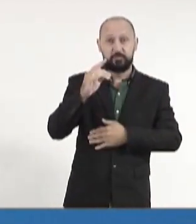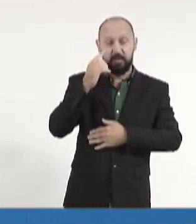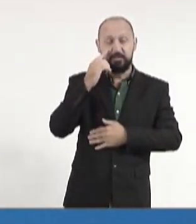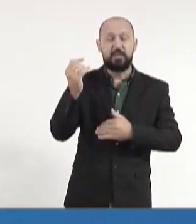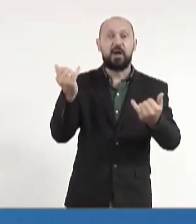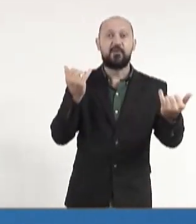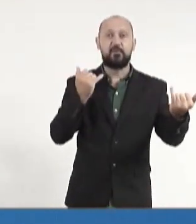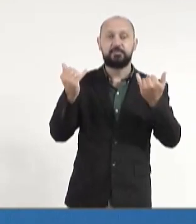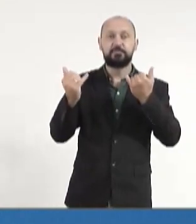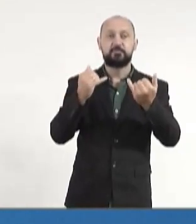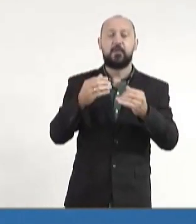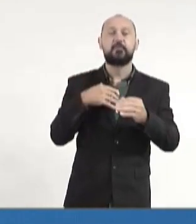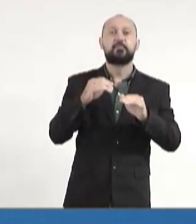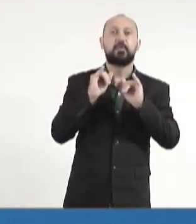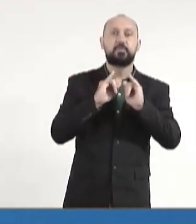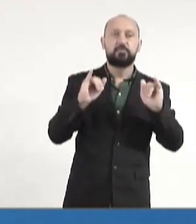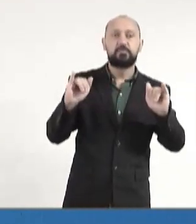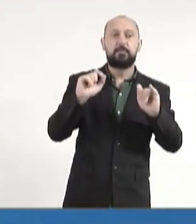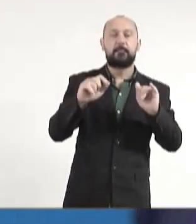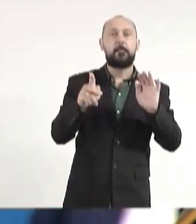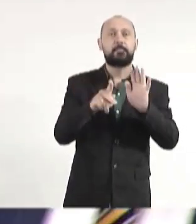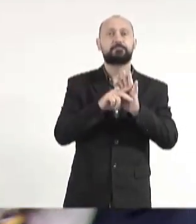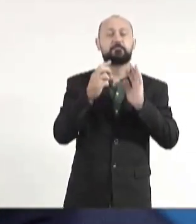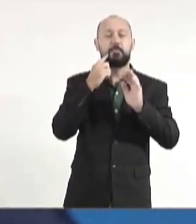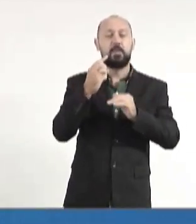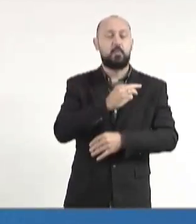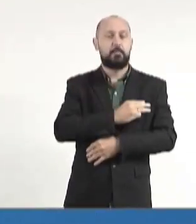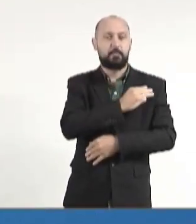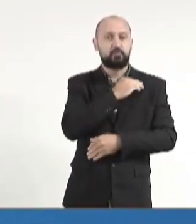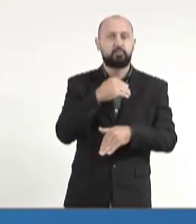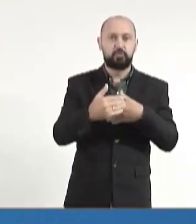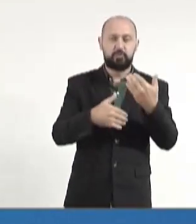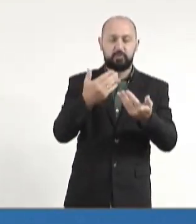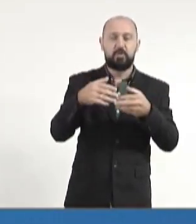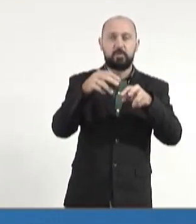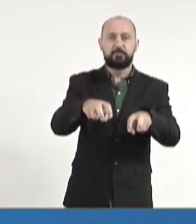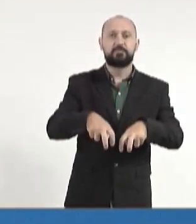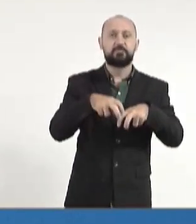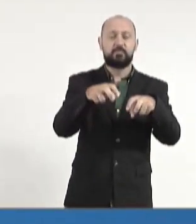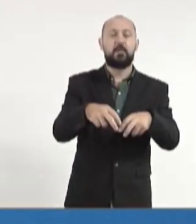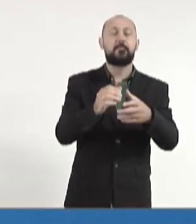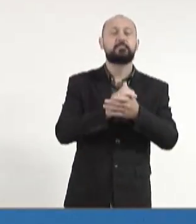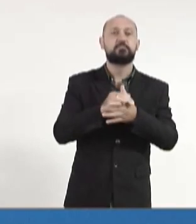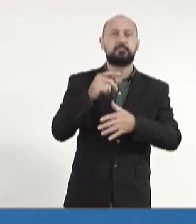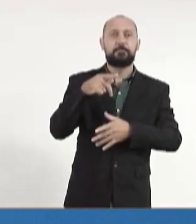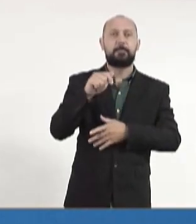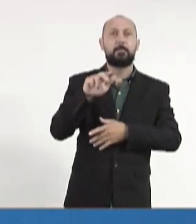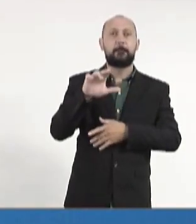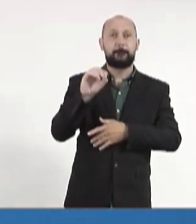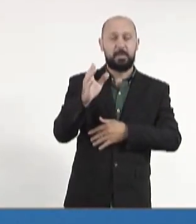visa substituição de agrotóxicos altamente tóxicos e perigosos